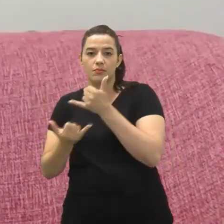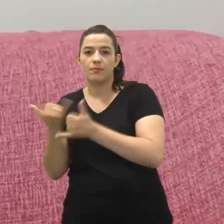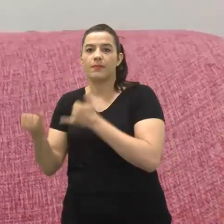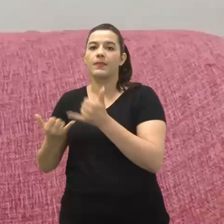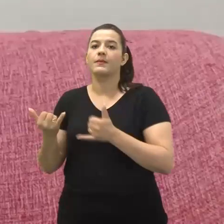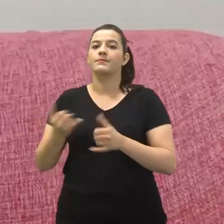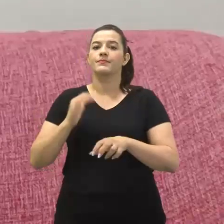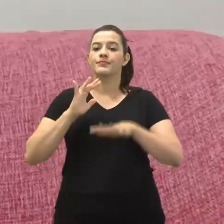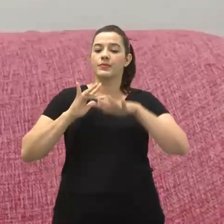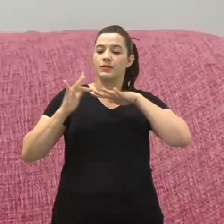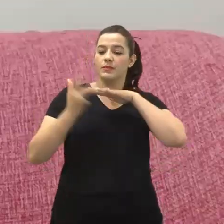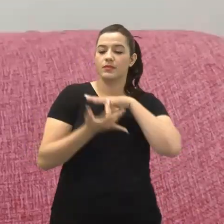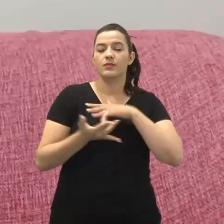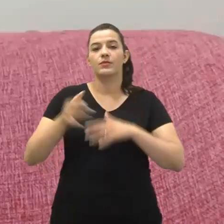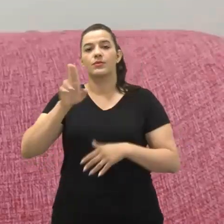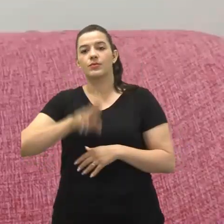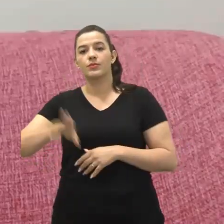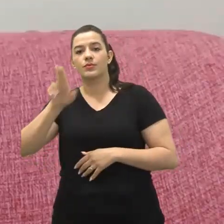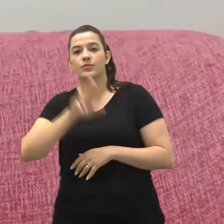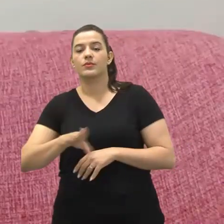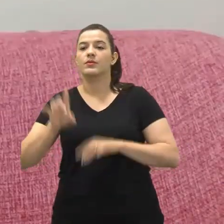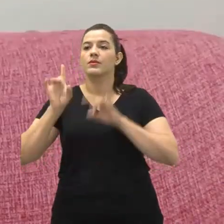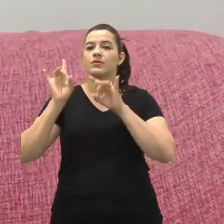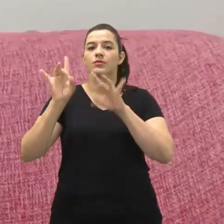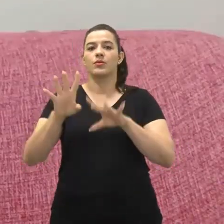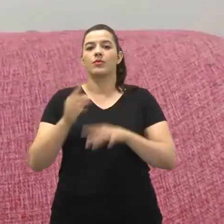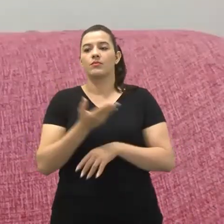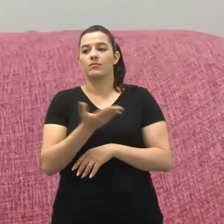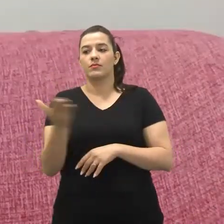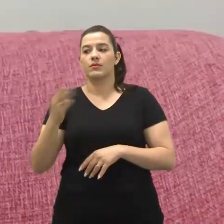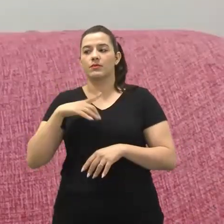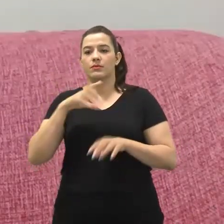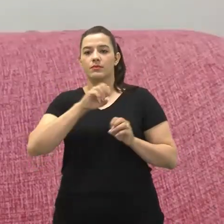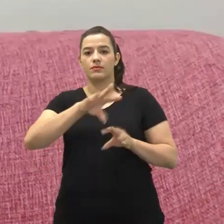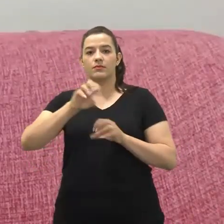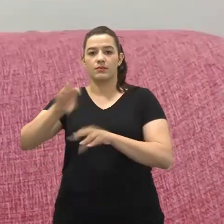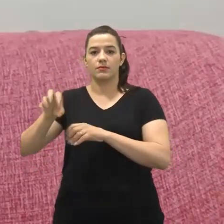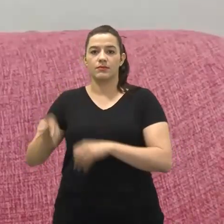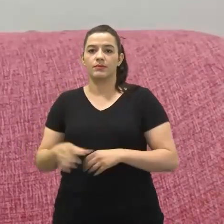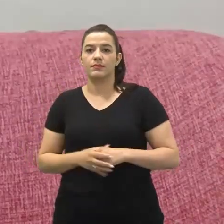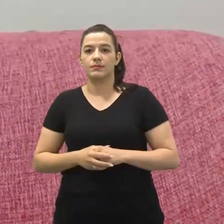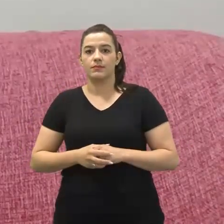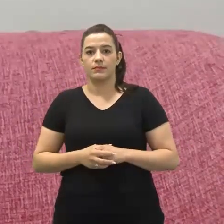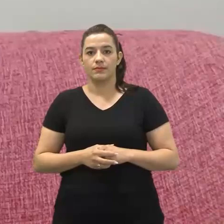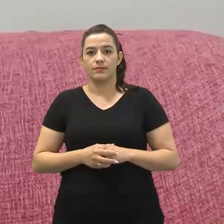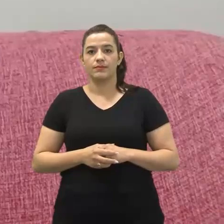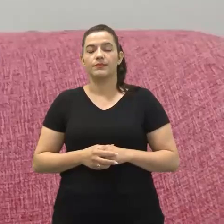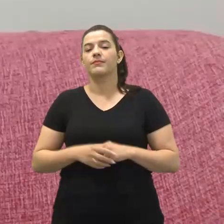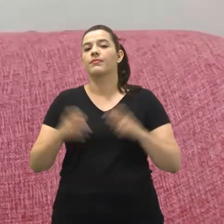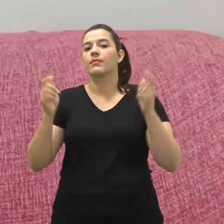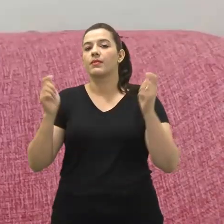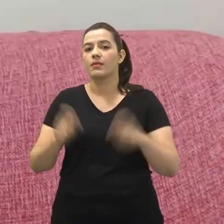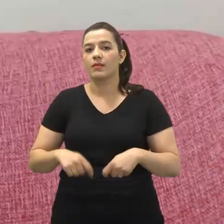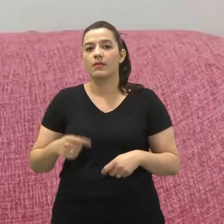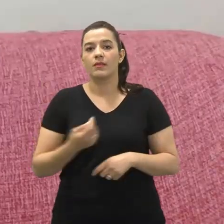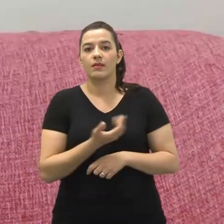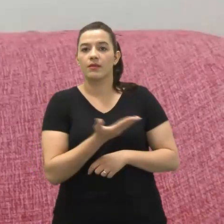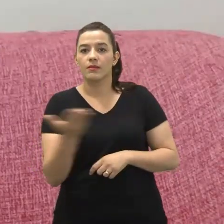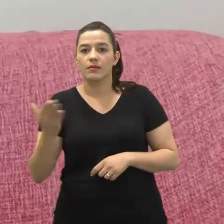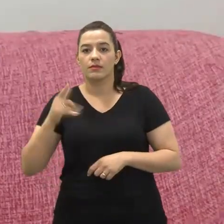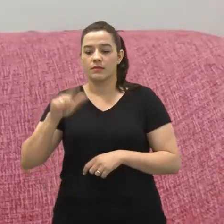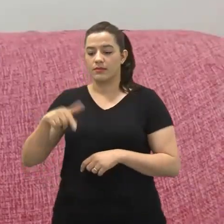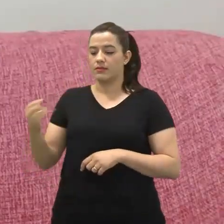redes sociais usadas exclusivamente para fins educacionais e a outra dimensão importante